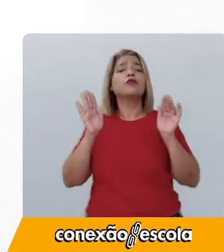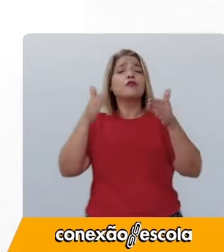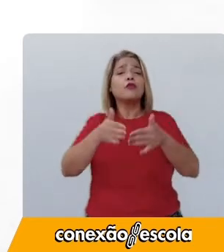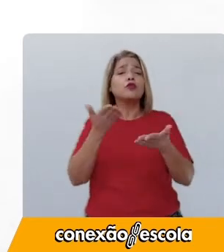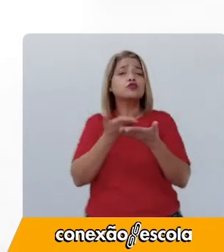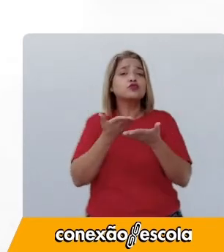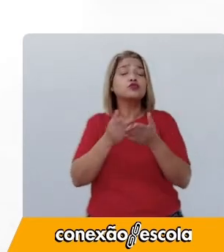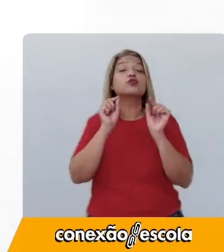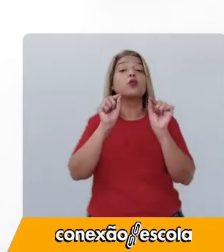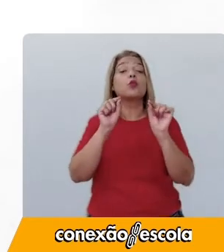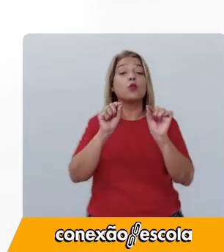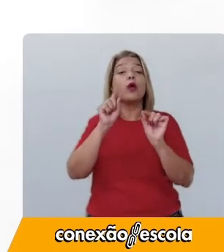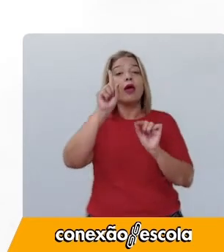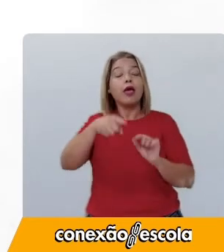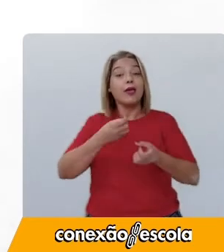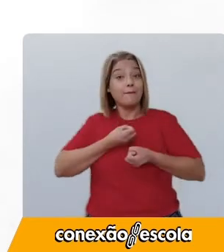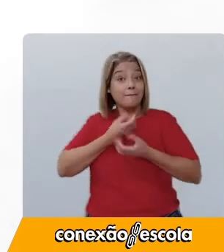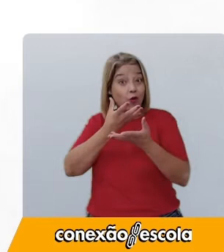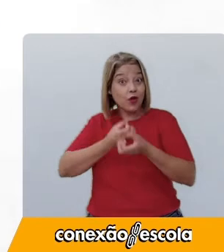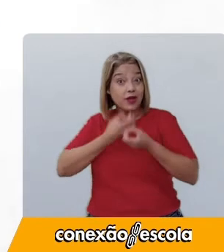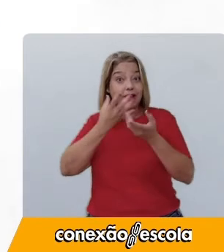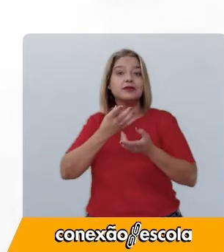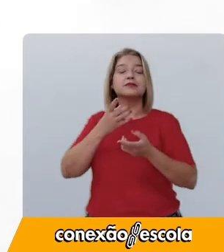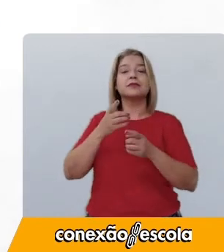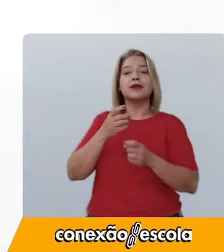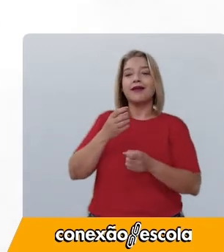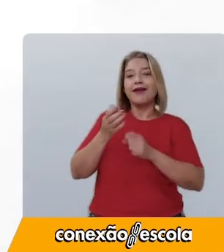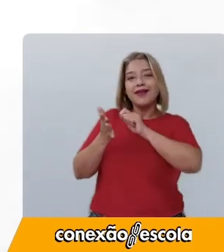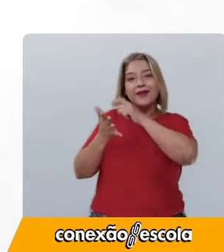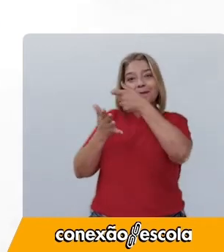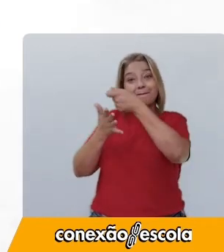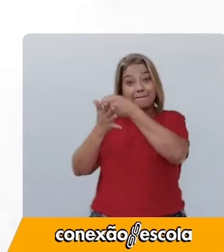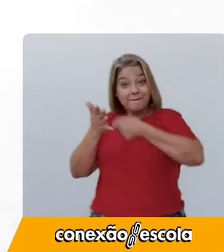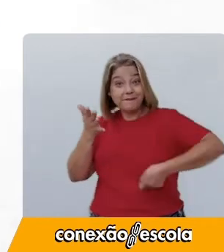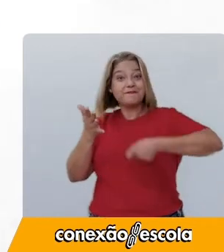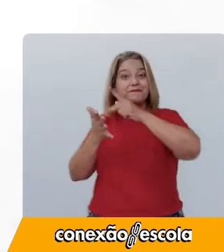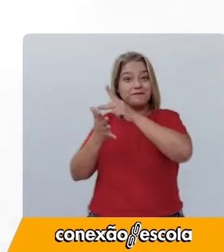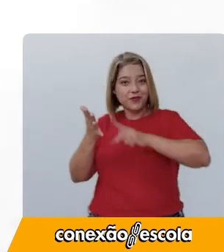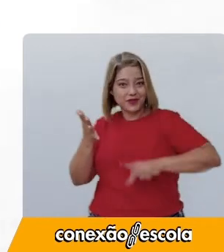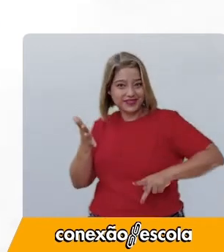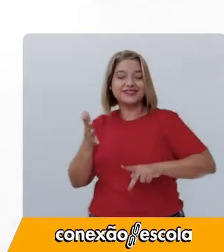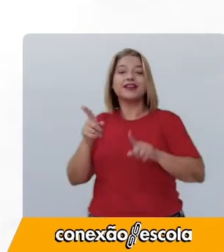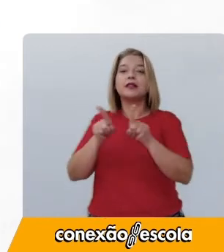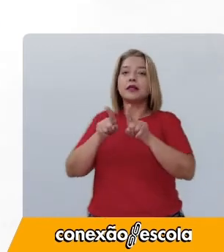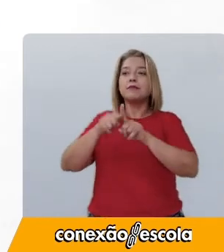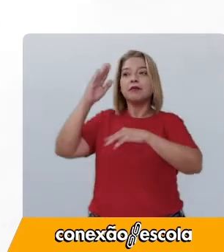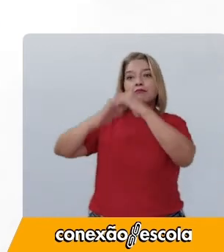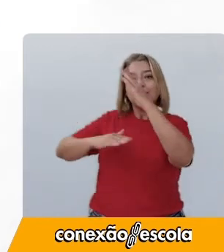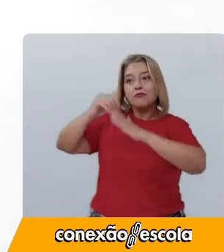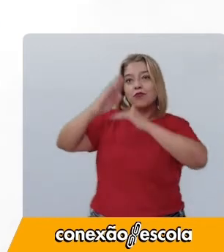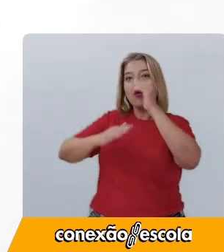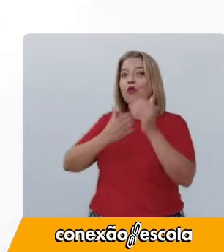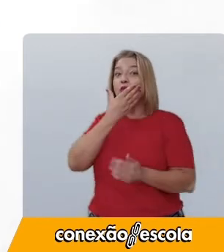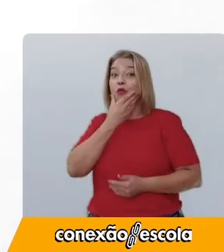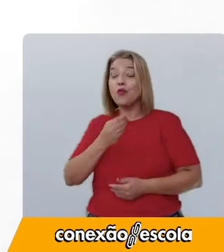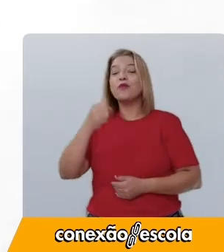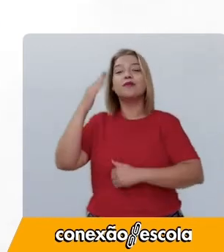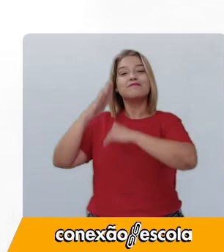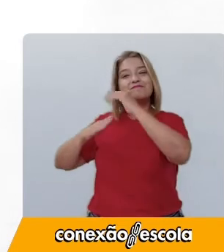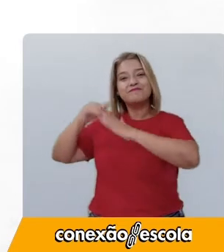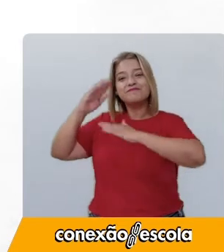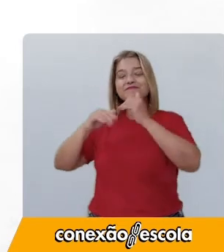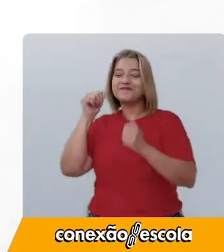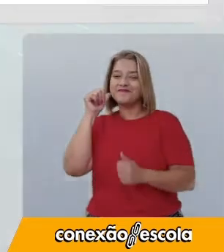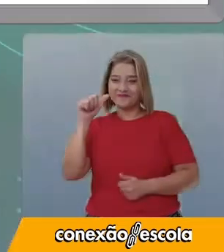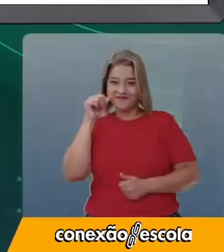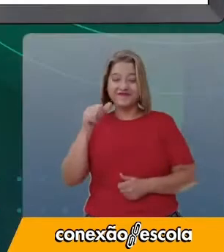do estudo serão poemas e poesias, nossos poetas e poetisas. Então, hoje